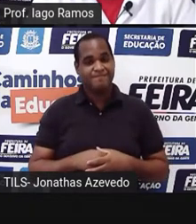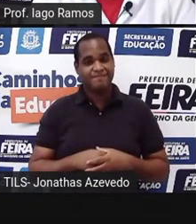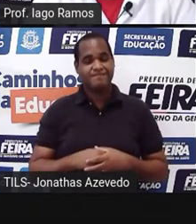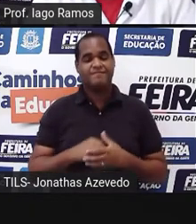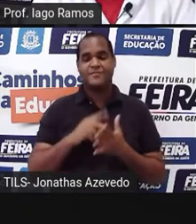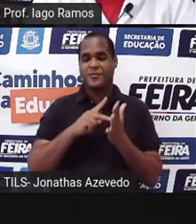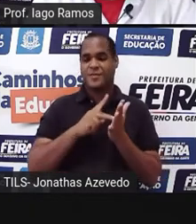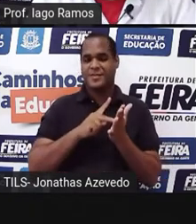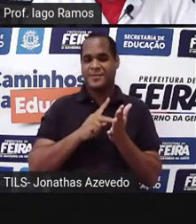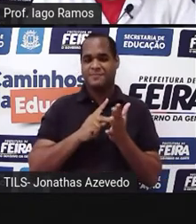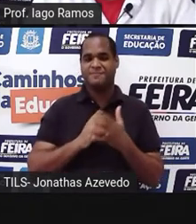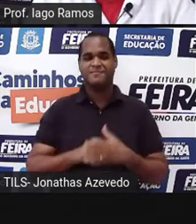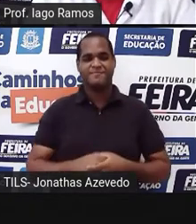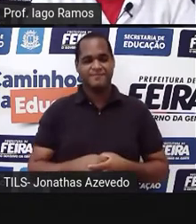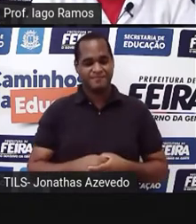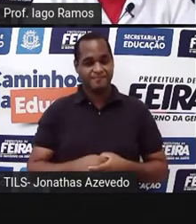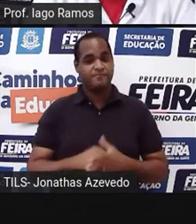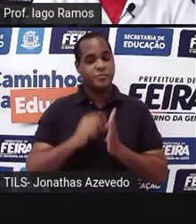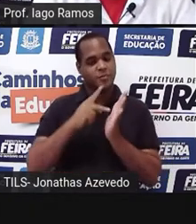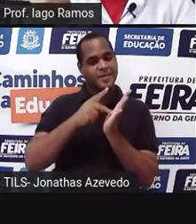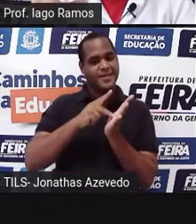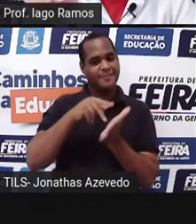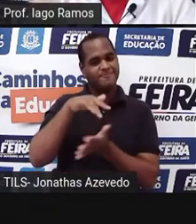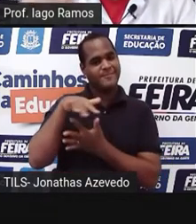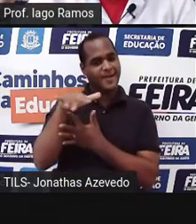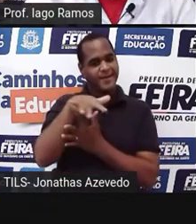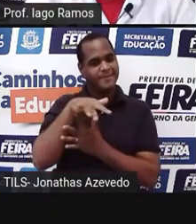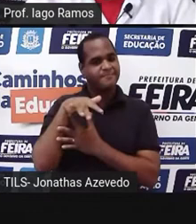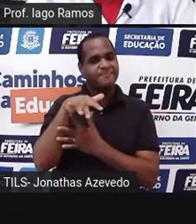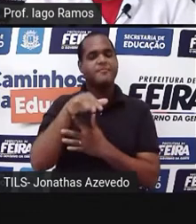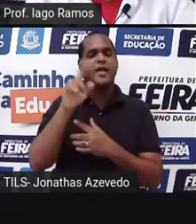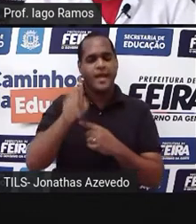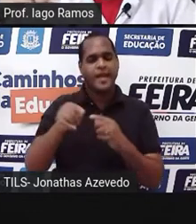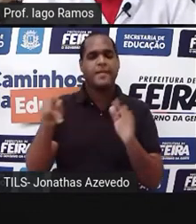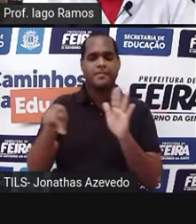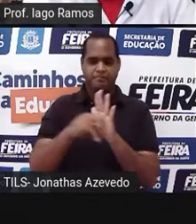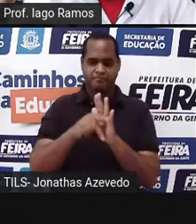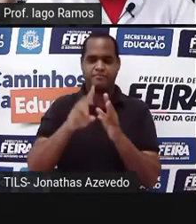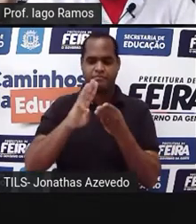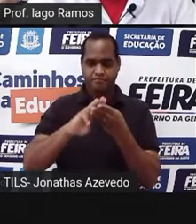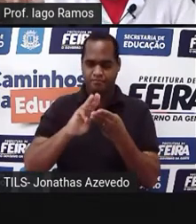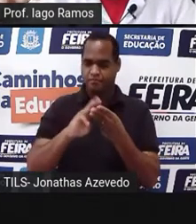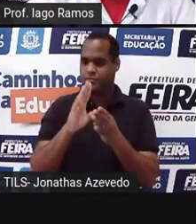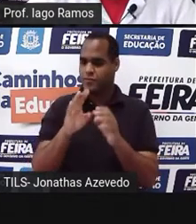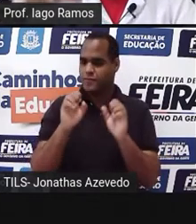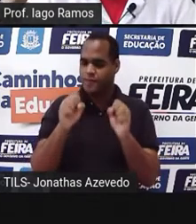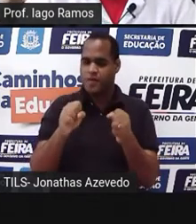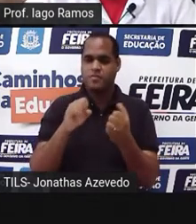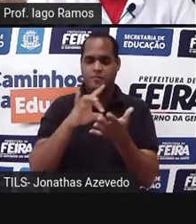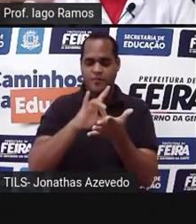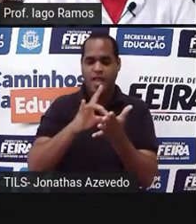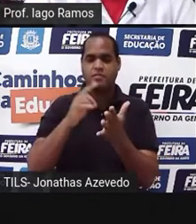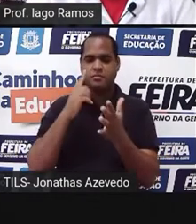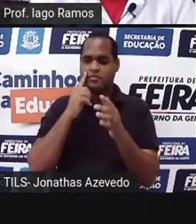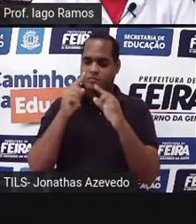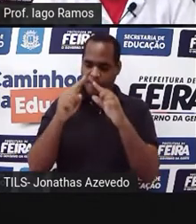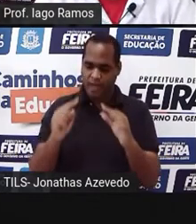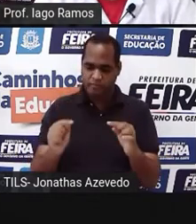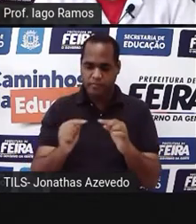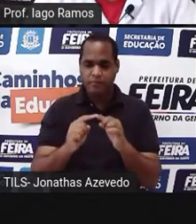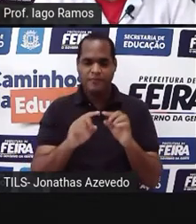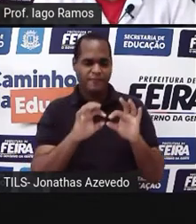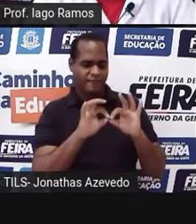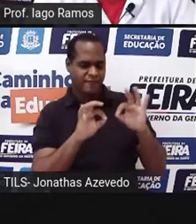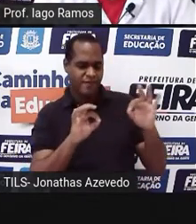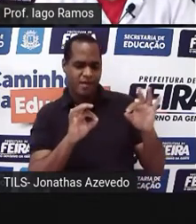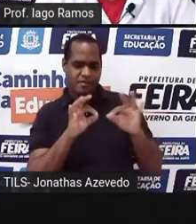Na geometria. Na geometria, que é essa parte da matemática que estuda a forma e as medidas das